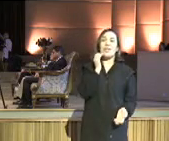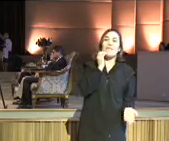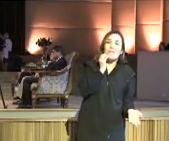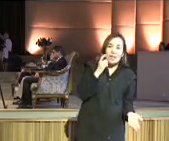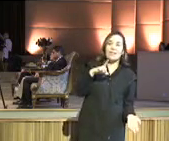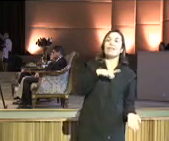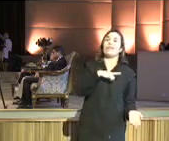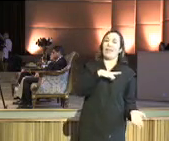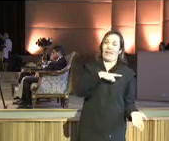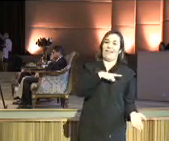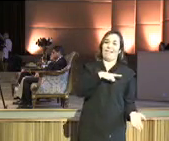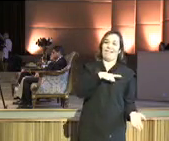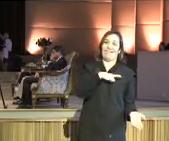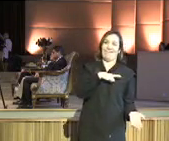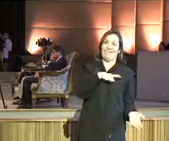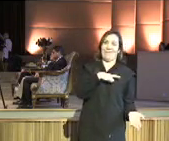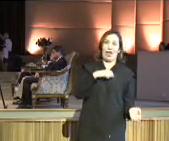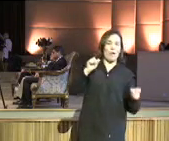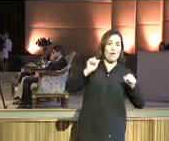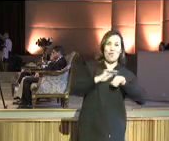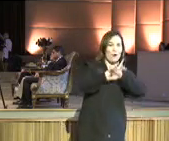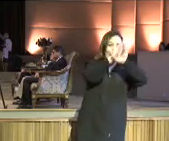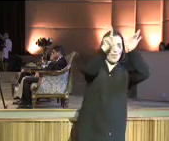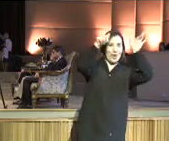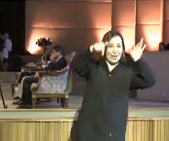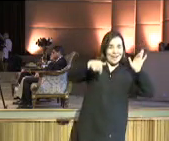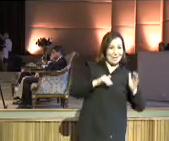e toda a glória se desvanece.